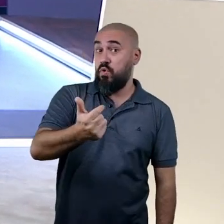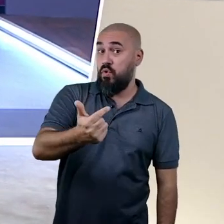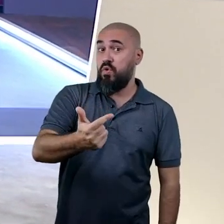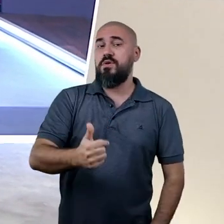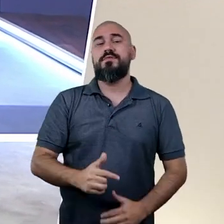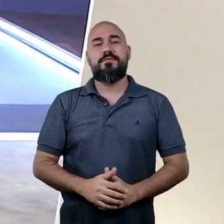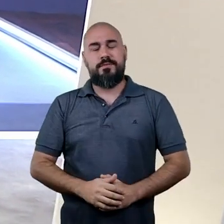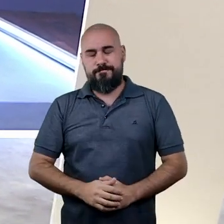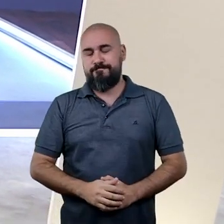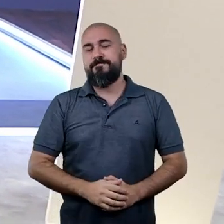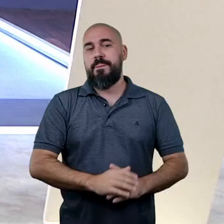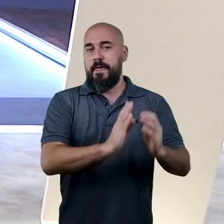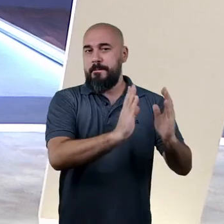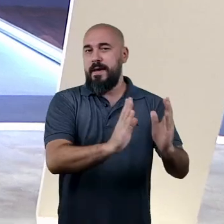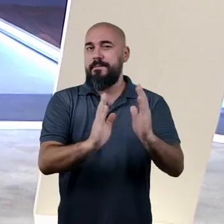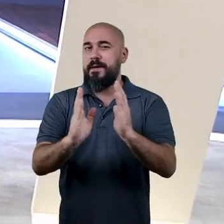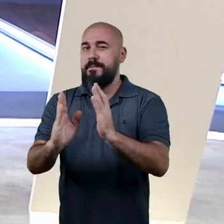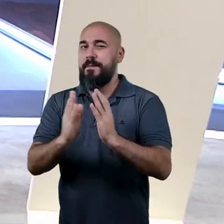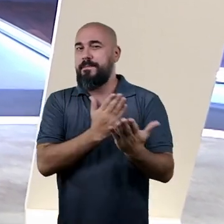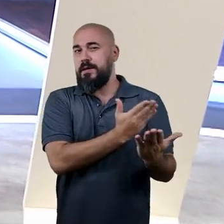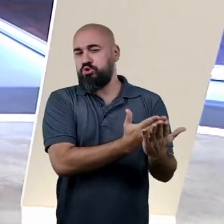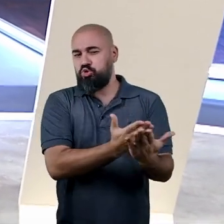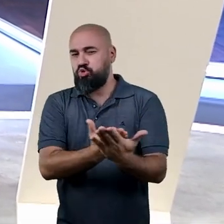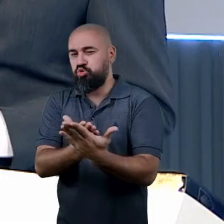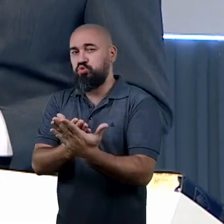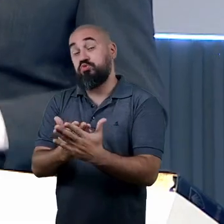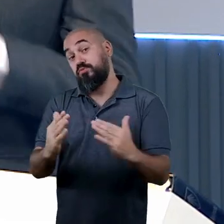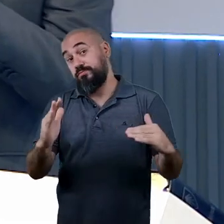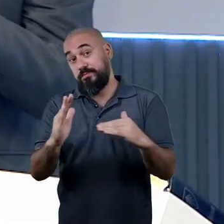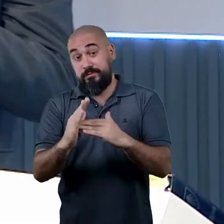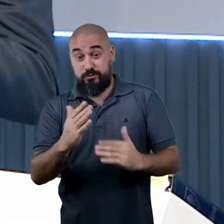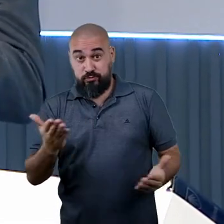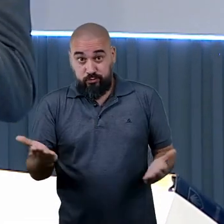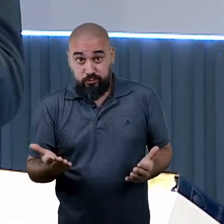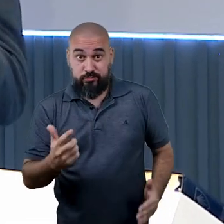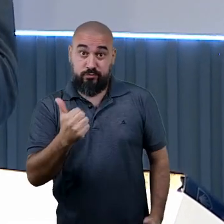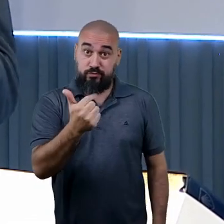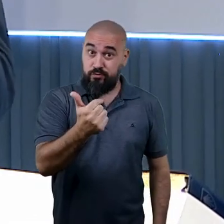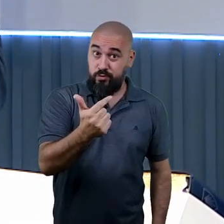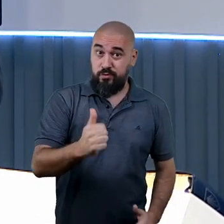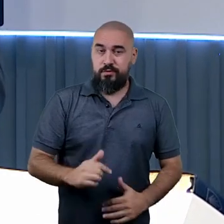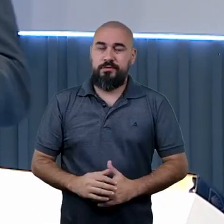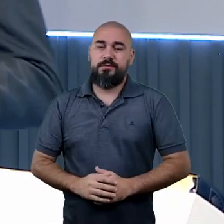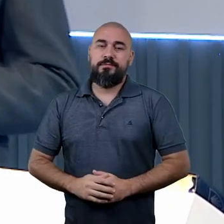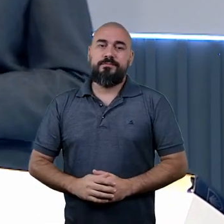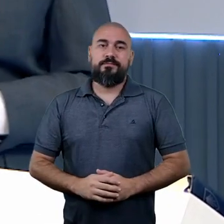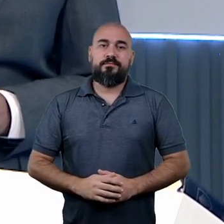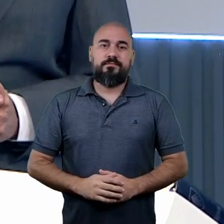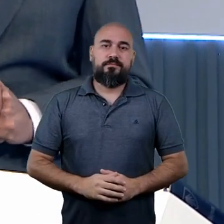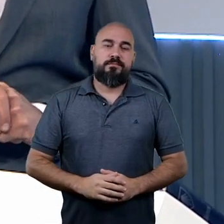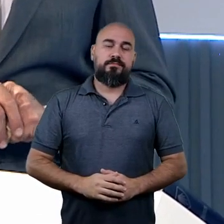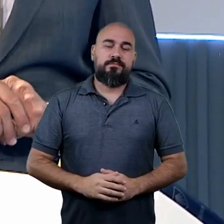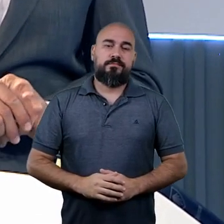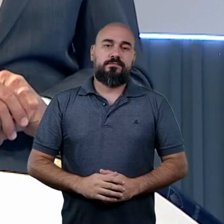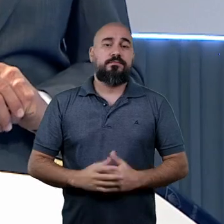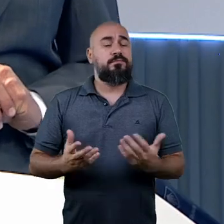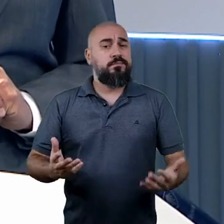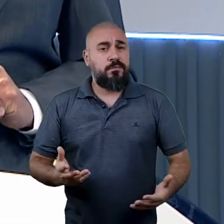estudos na palavra do Senhor. Como eu já lhe disse aqui no programa Arena do Futuro algumas